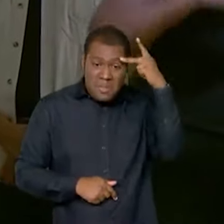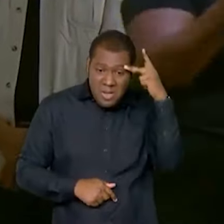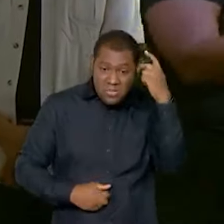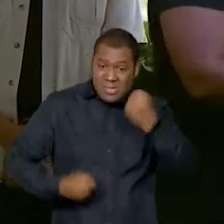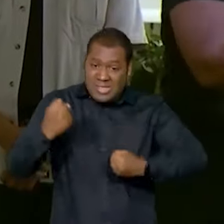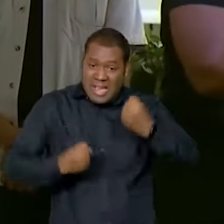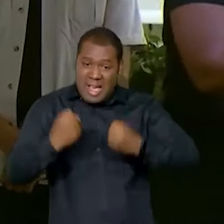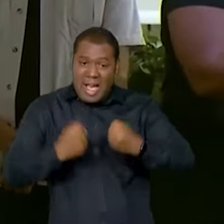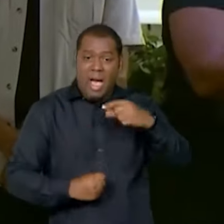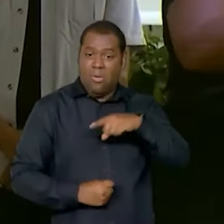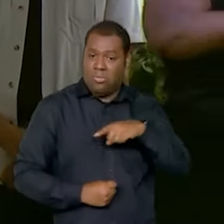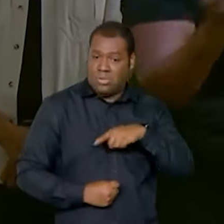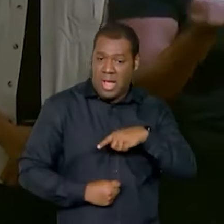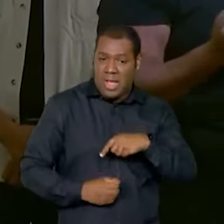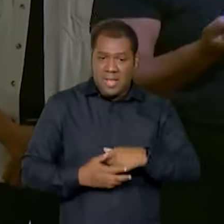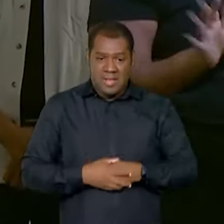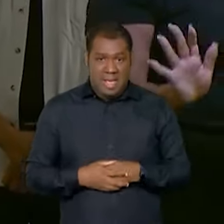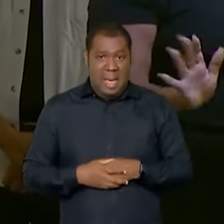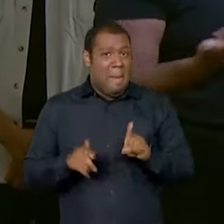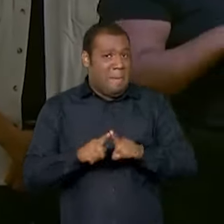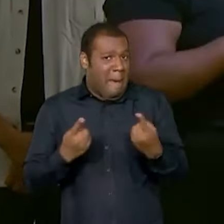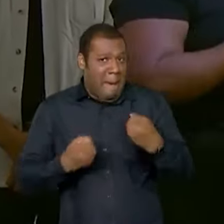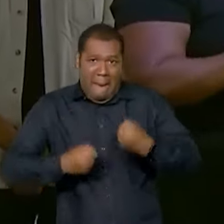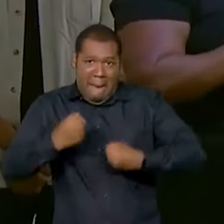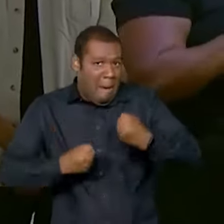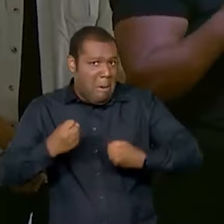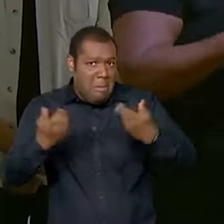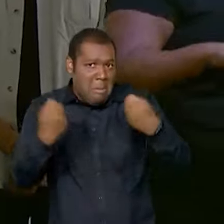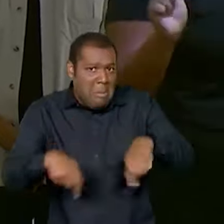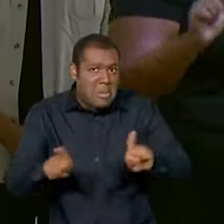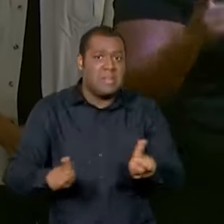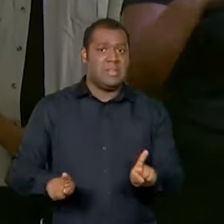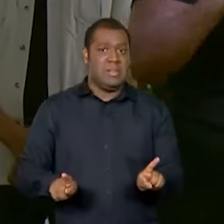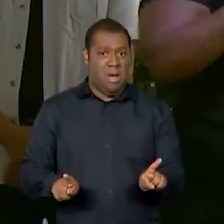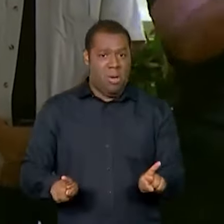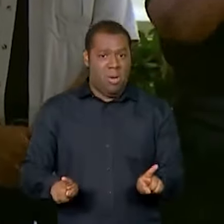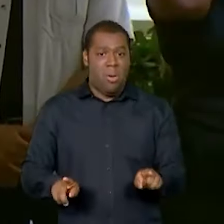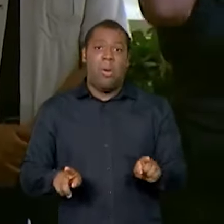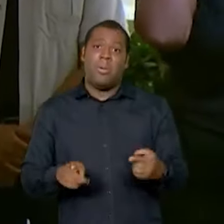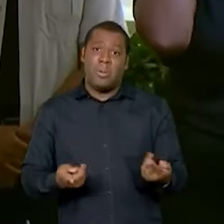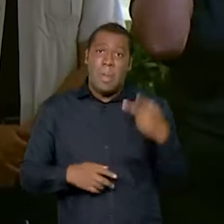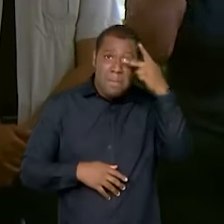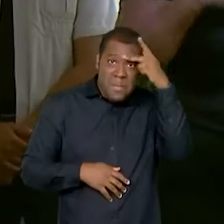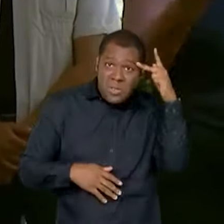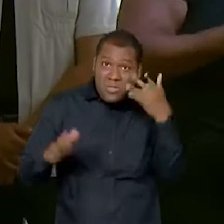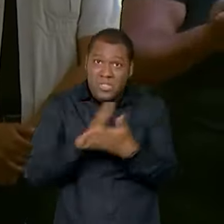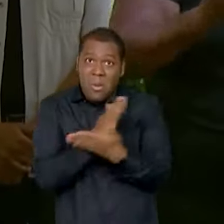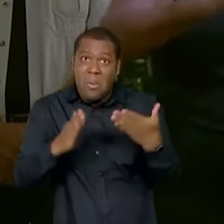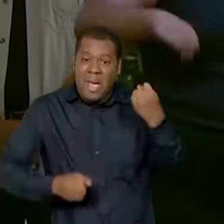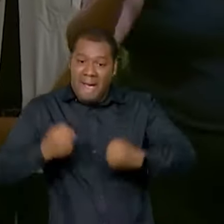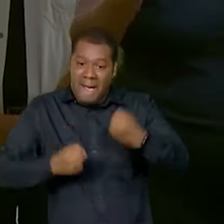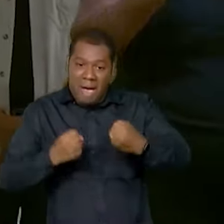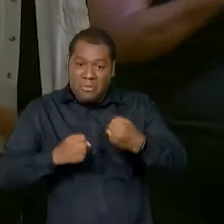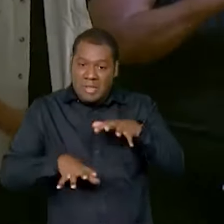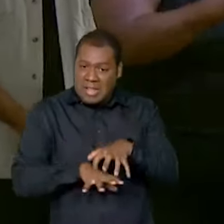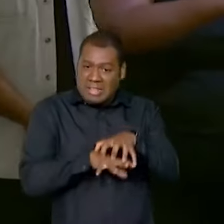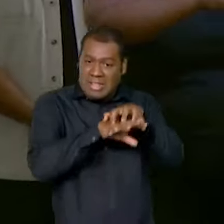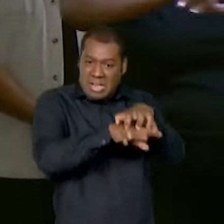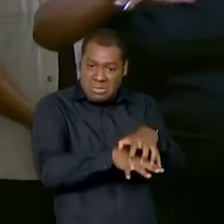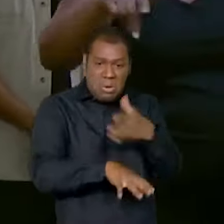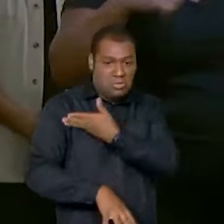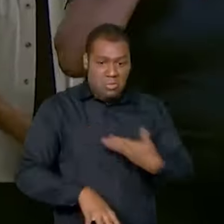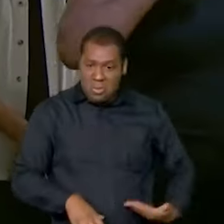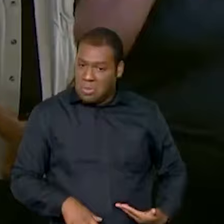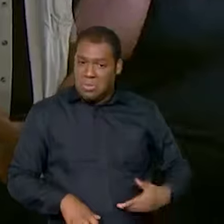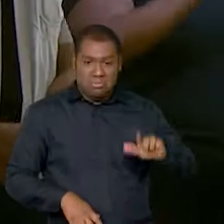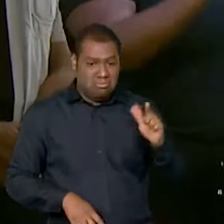que não precisa de carro. Você tem gente que tem carro que não precisa de transporte. Você tem gente que tem casa que não